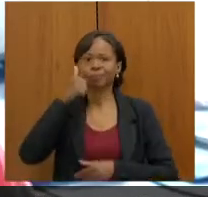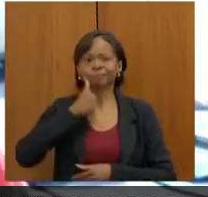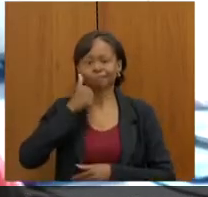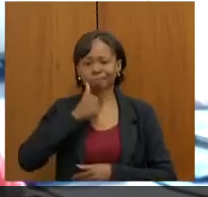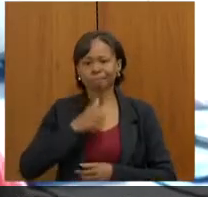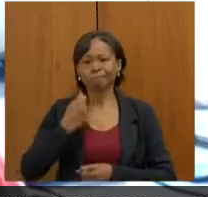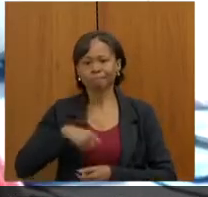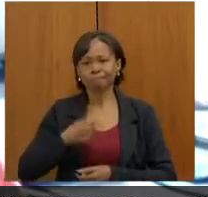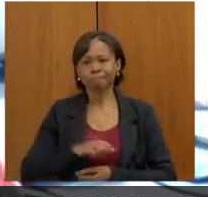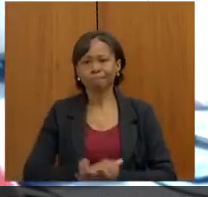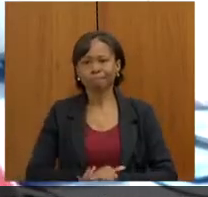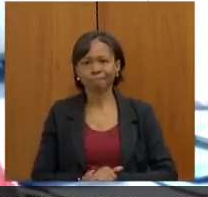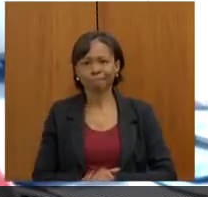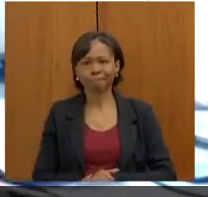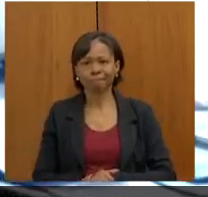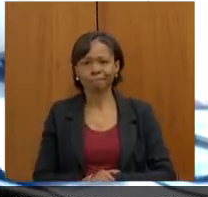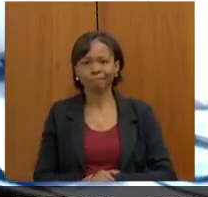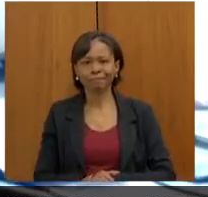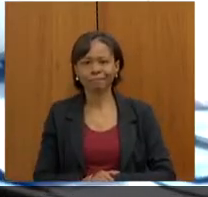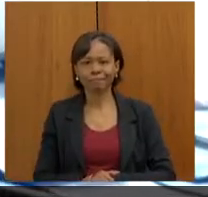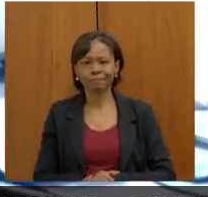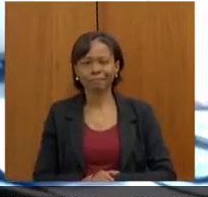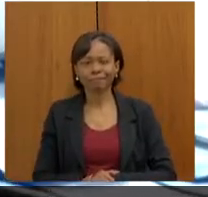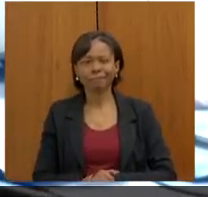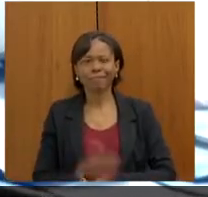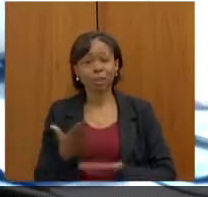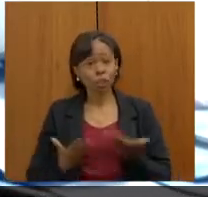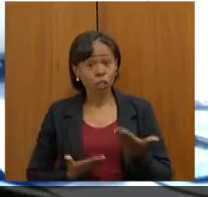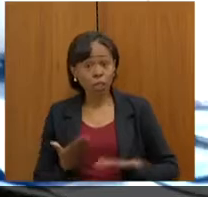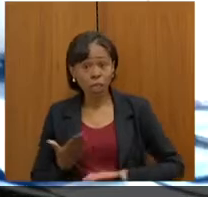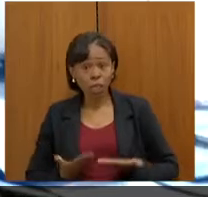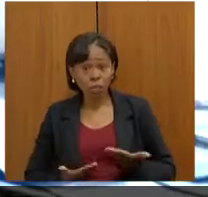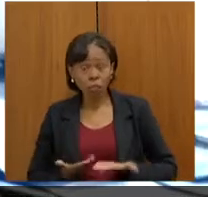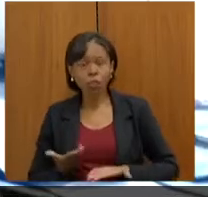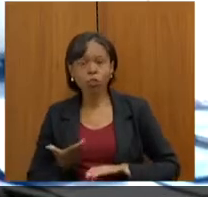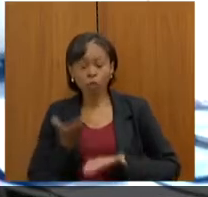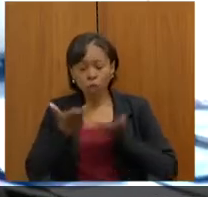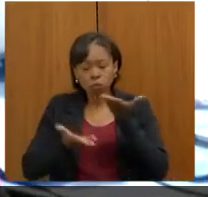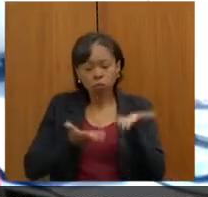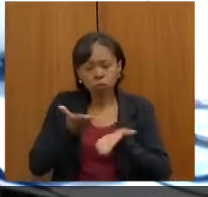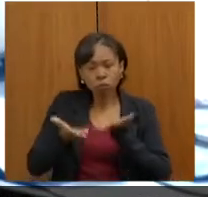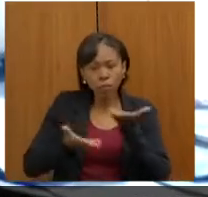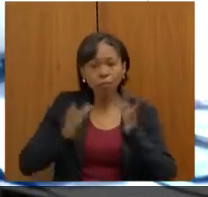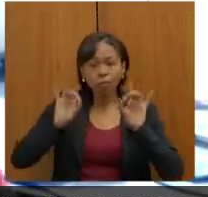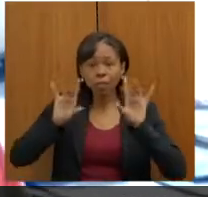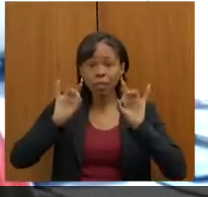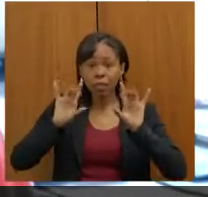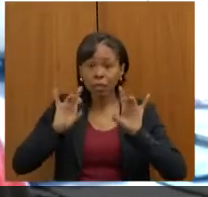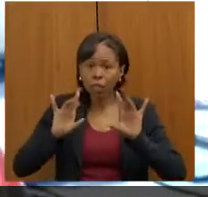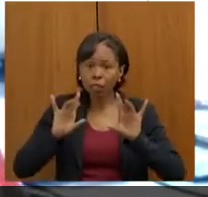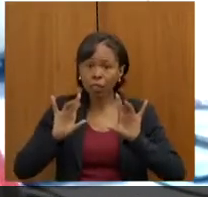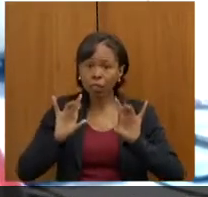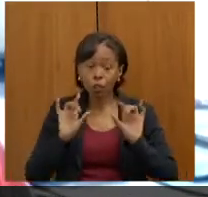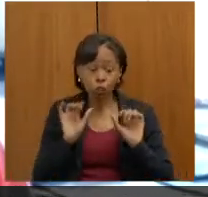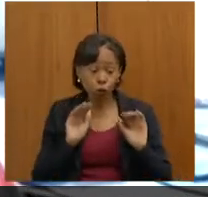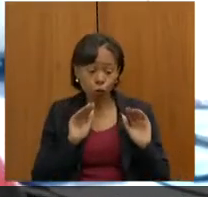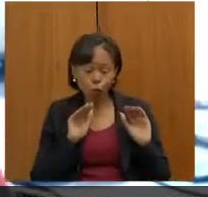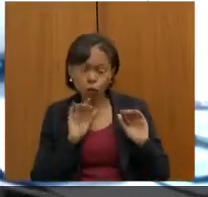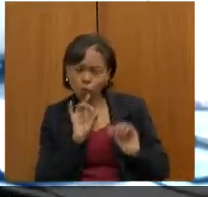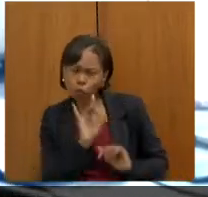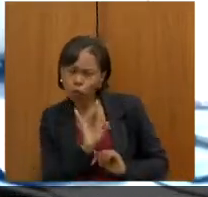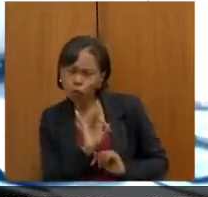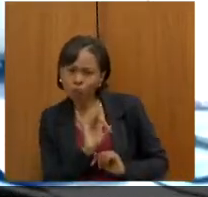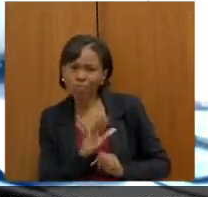quer dizer né os serviços especializados contam né gente e não é só a delegacia